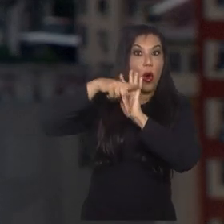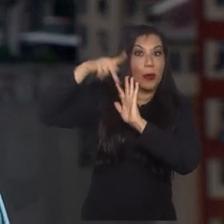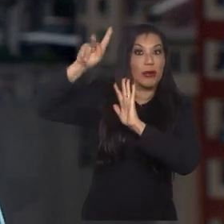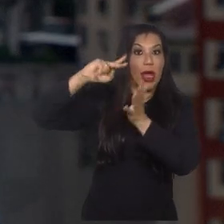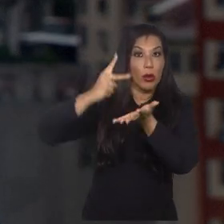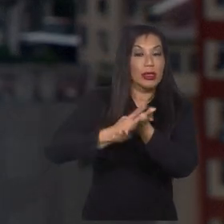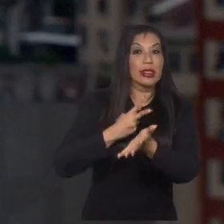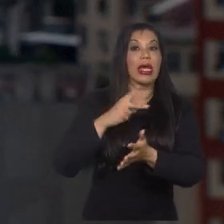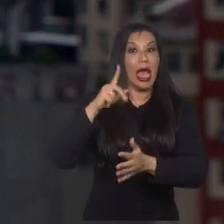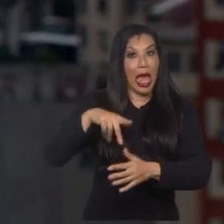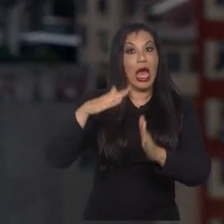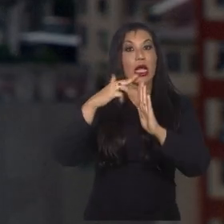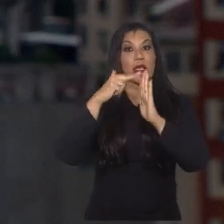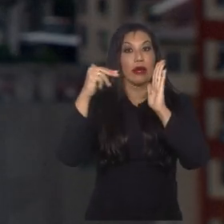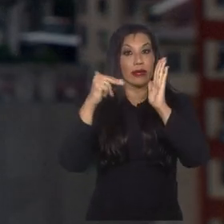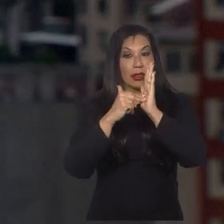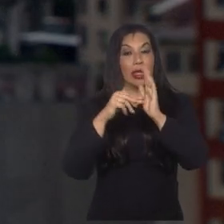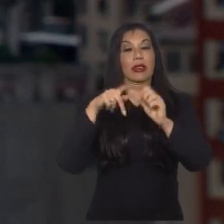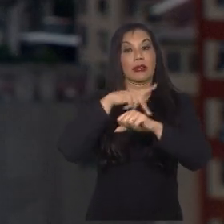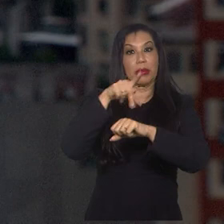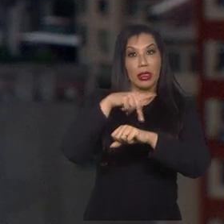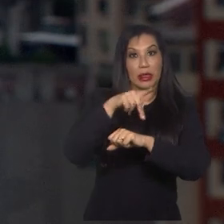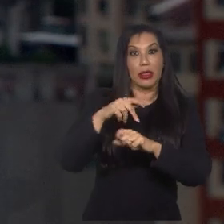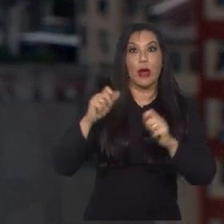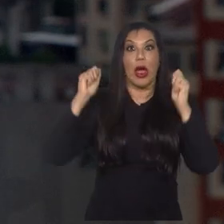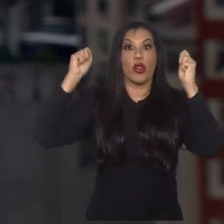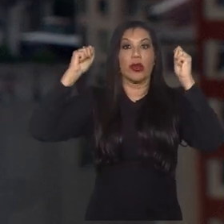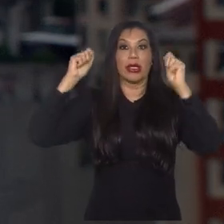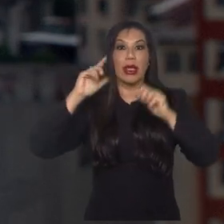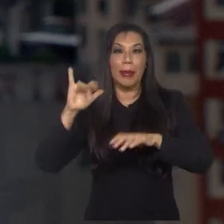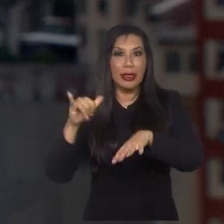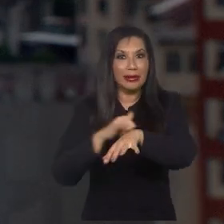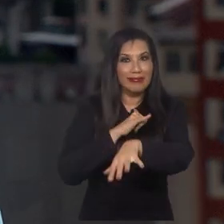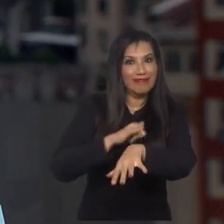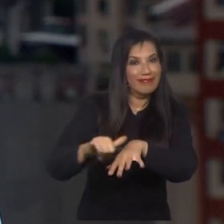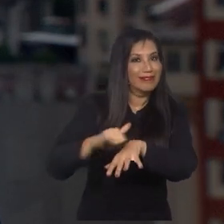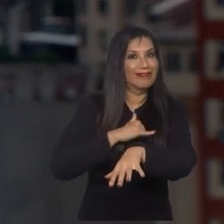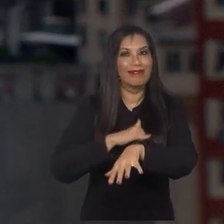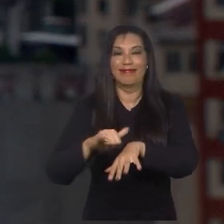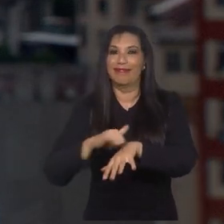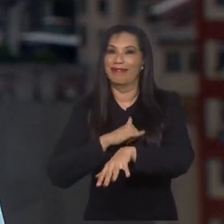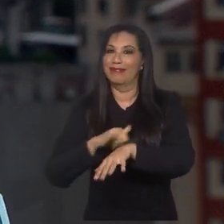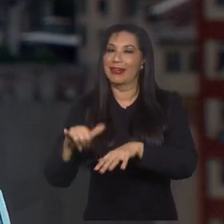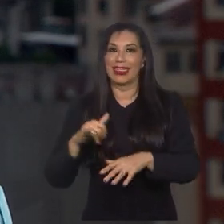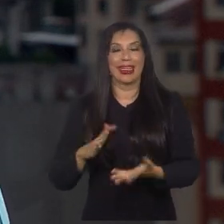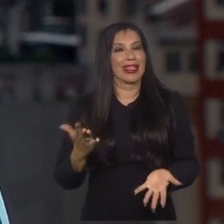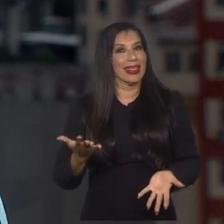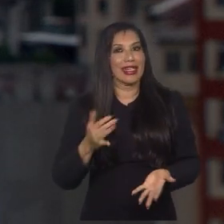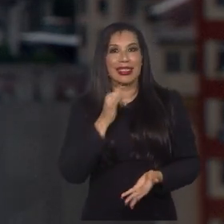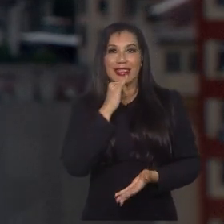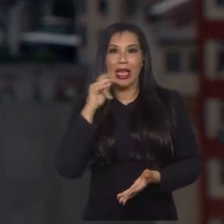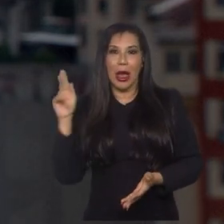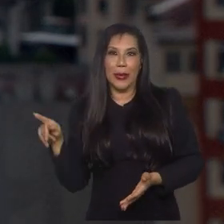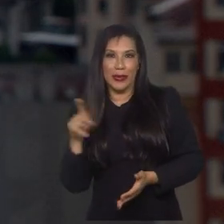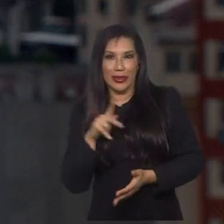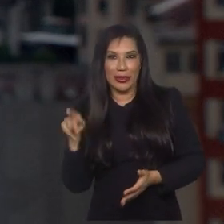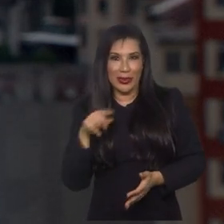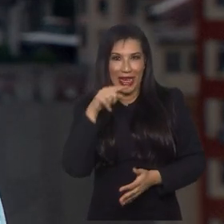vai diferenciar a Nova Zelândia das demais, mas em termos técnicos e táticos, a treinadora tcheca,